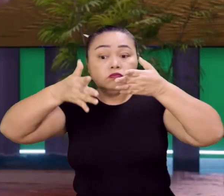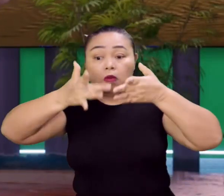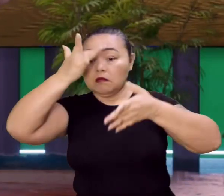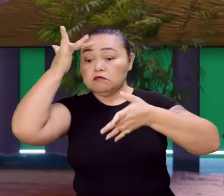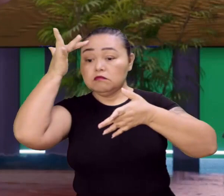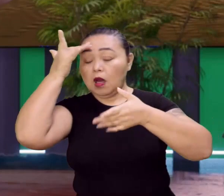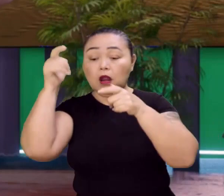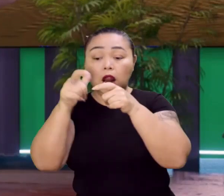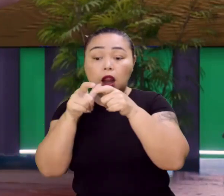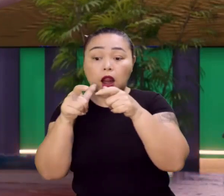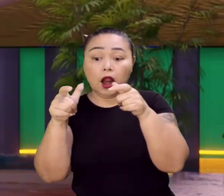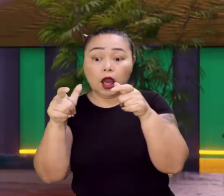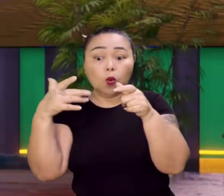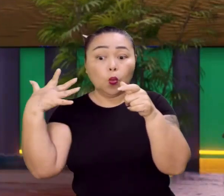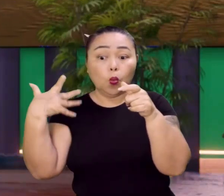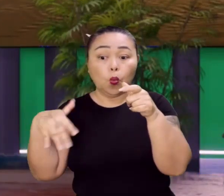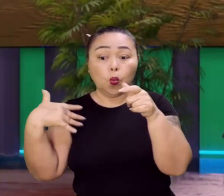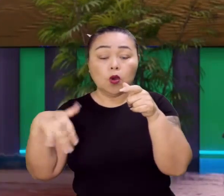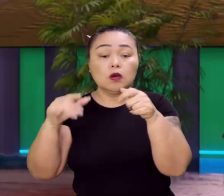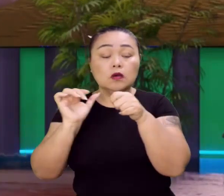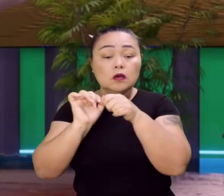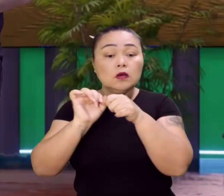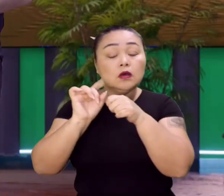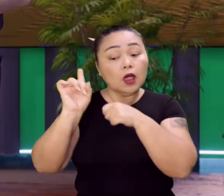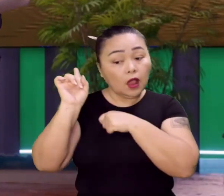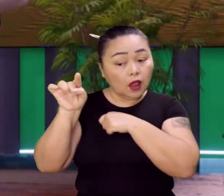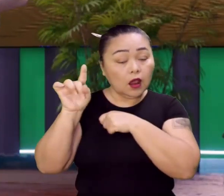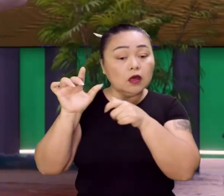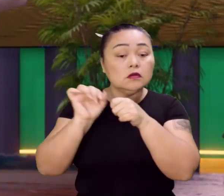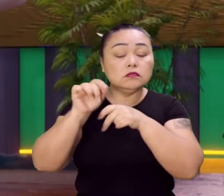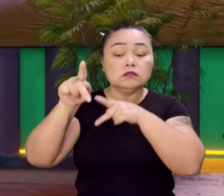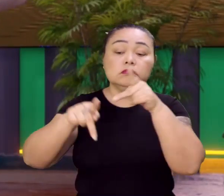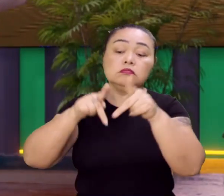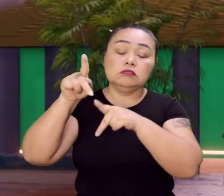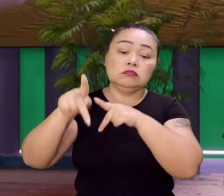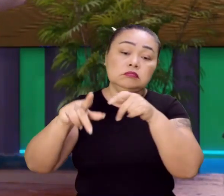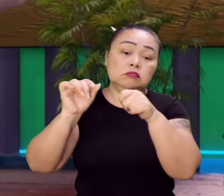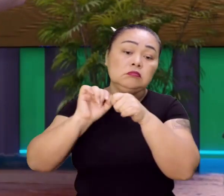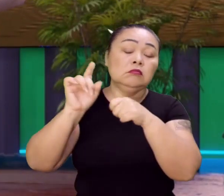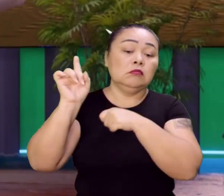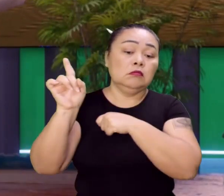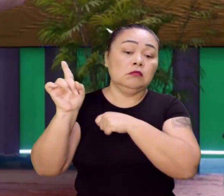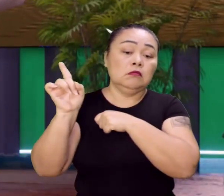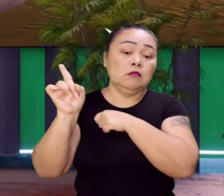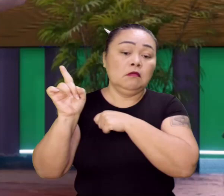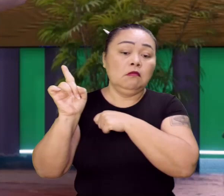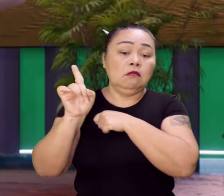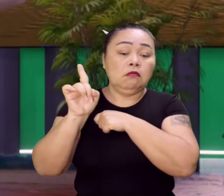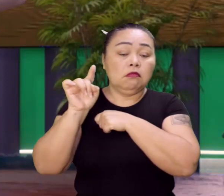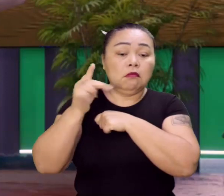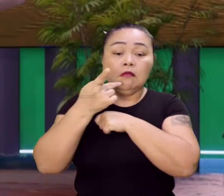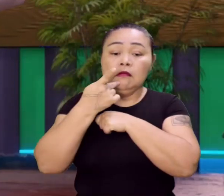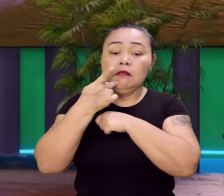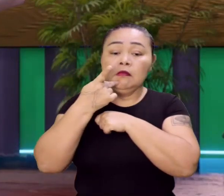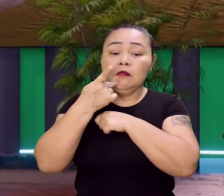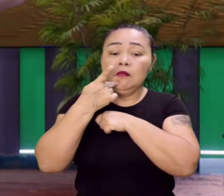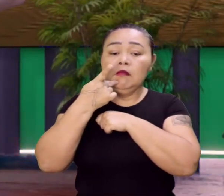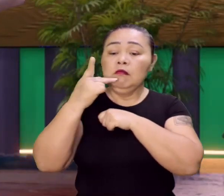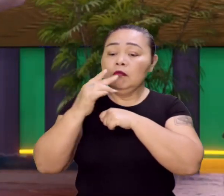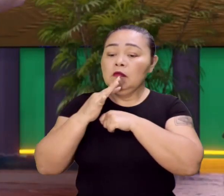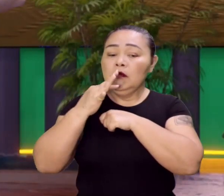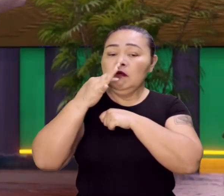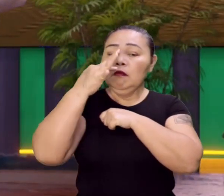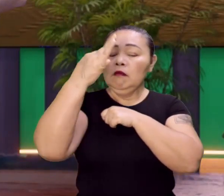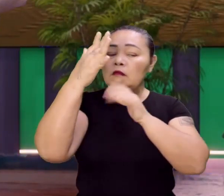Jorge? E lá não para de crescer essas populações. Exatamente. É tanto que você acabou de falar, são projeções,